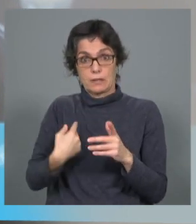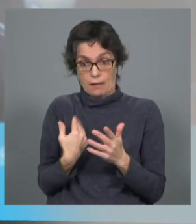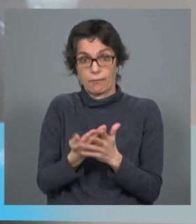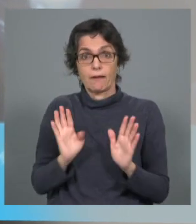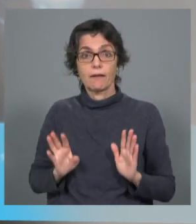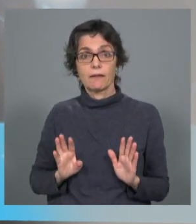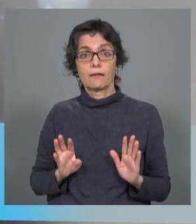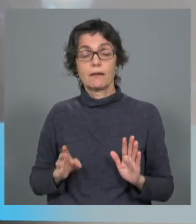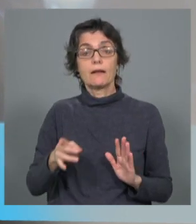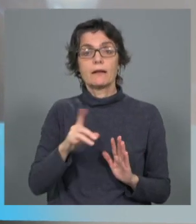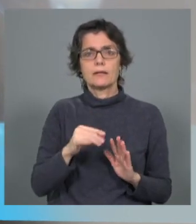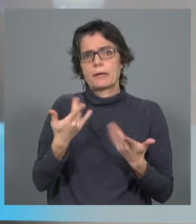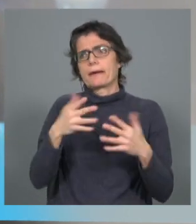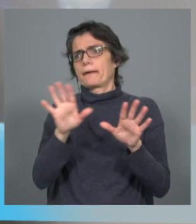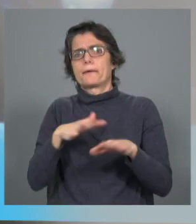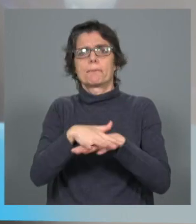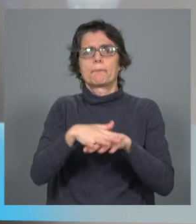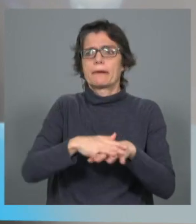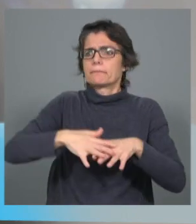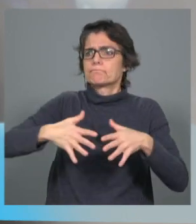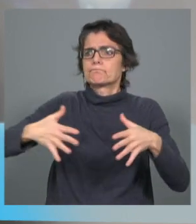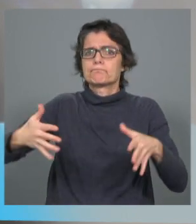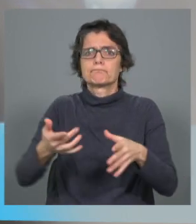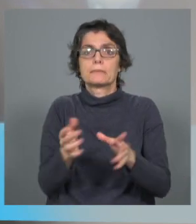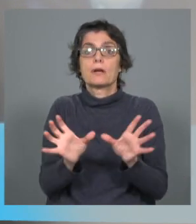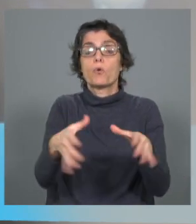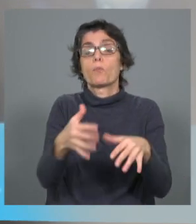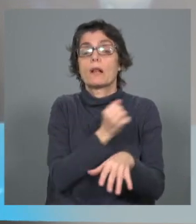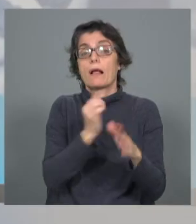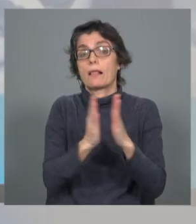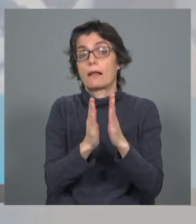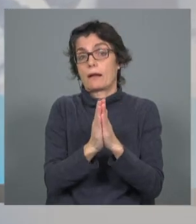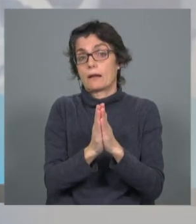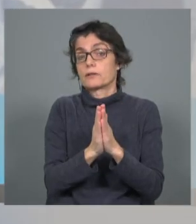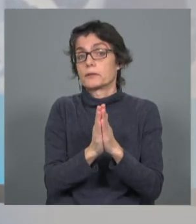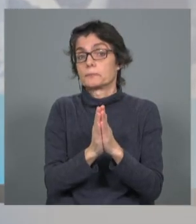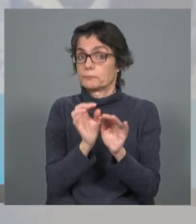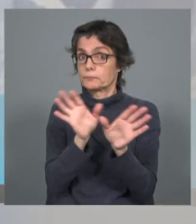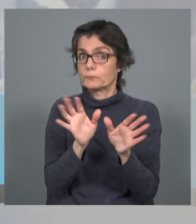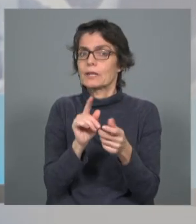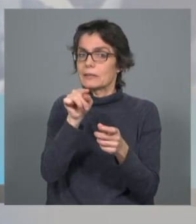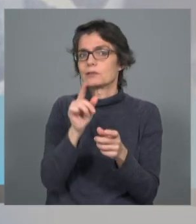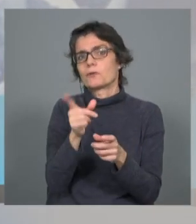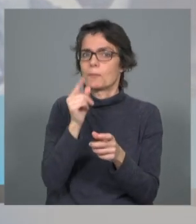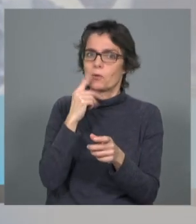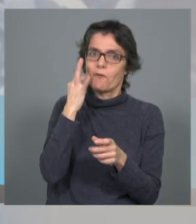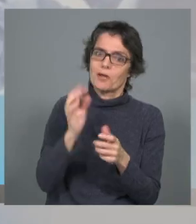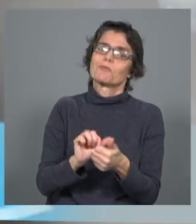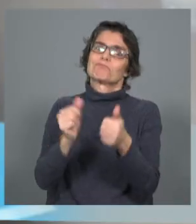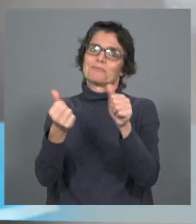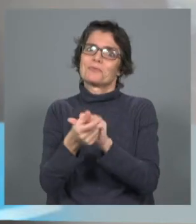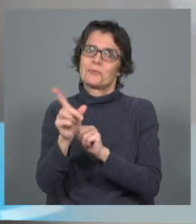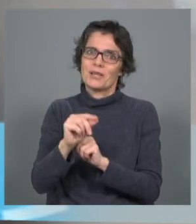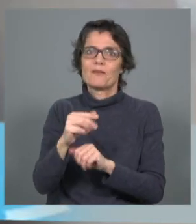com uma rede mais alargada, que é a comunidade paroquial. Não é? Portanto, esta transformação na maneira também de